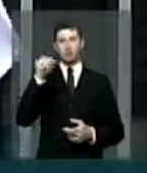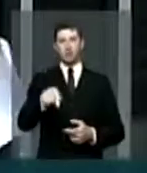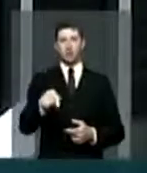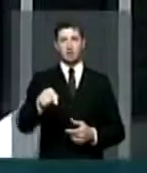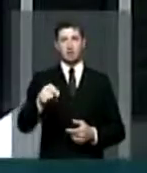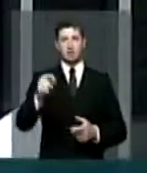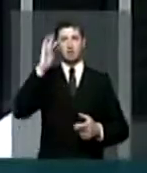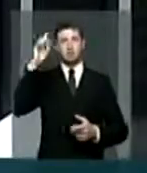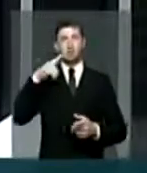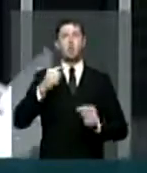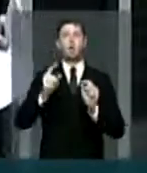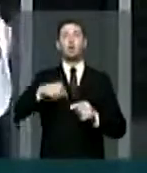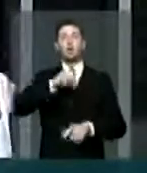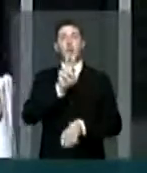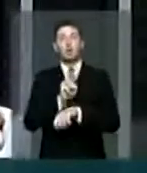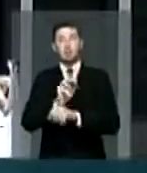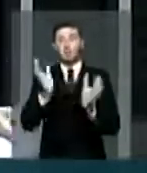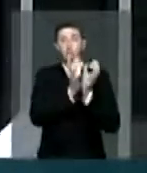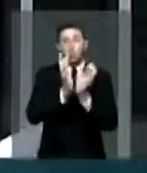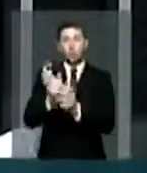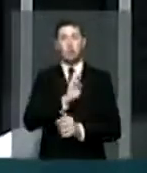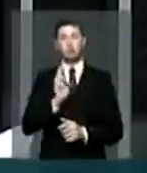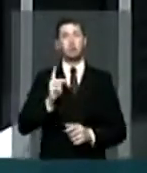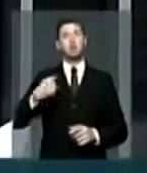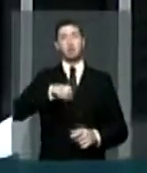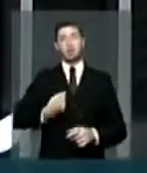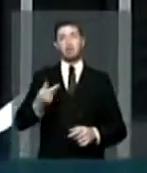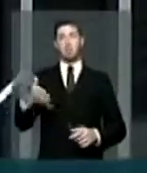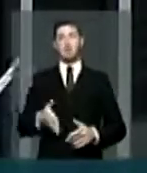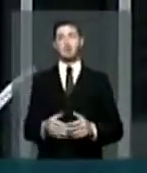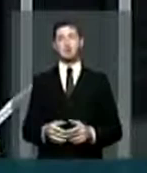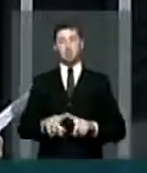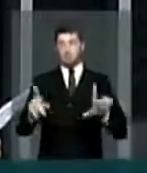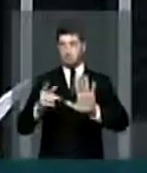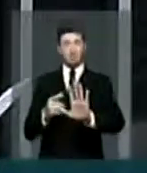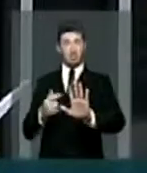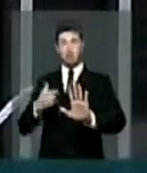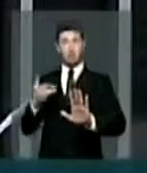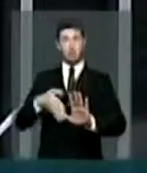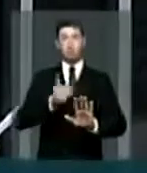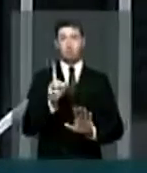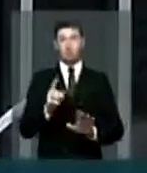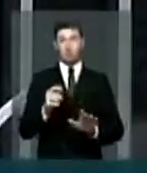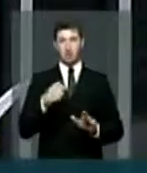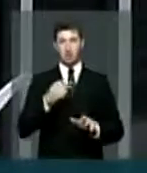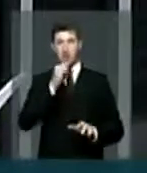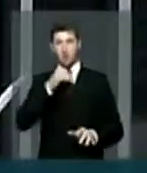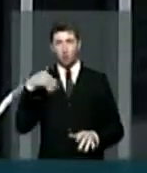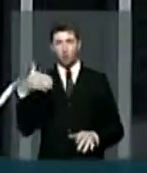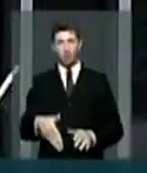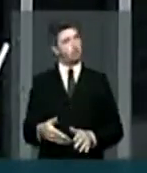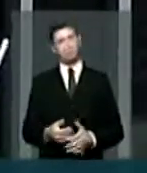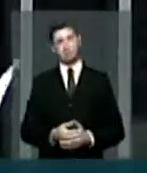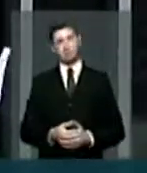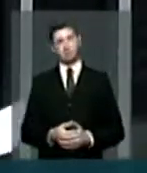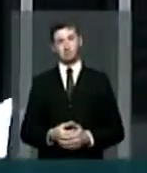princípios defendidos por segmentos religiosos que nós fazemos parte. Mas eu não cheguei aqui por mero acaso. Eu aqui